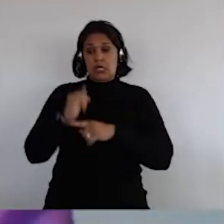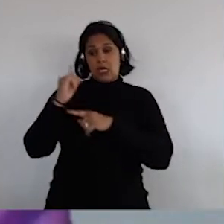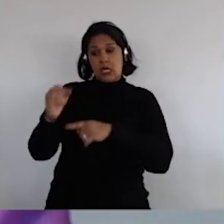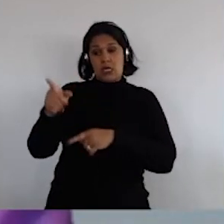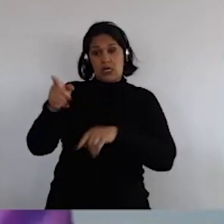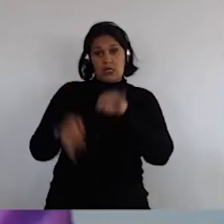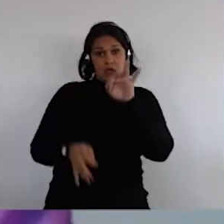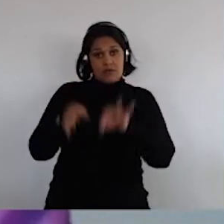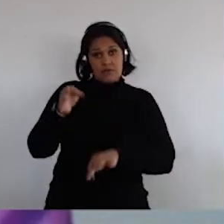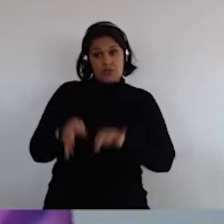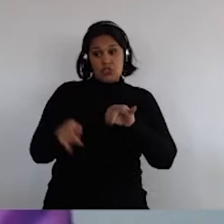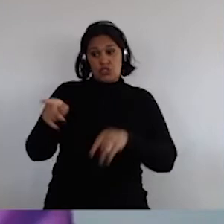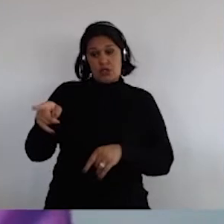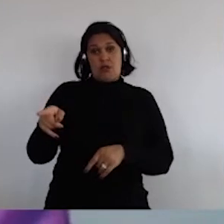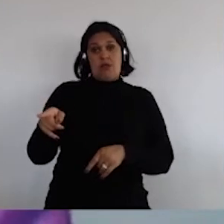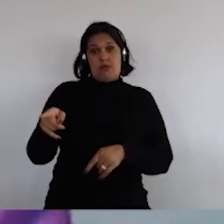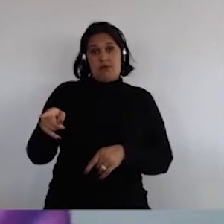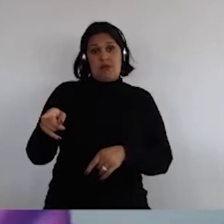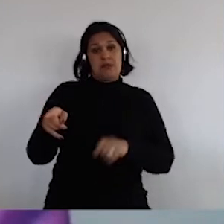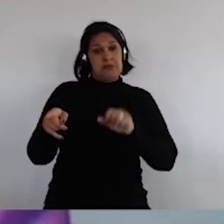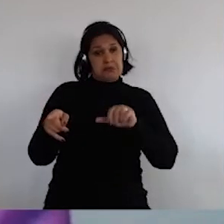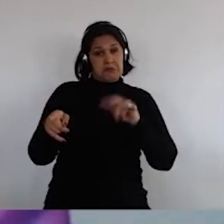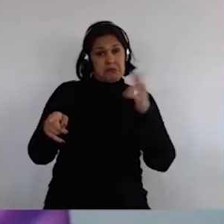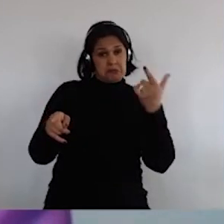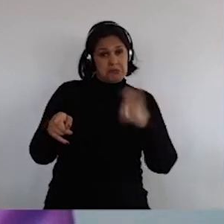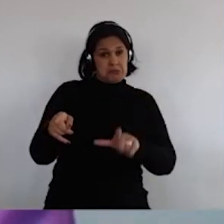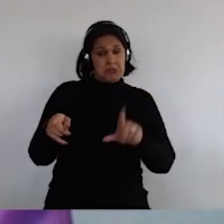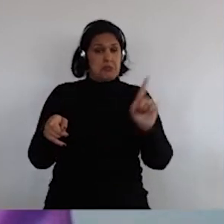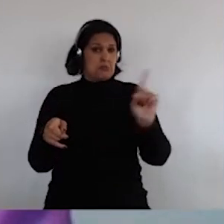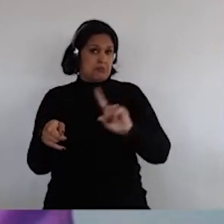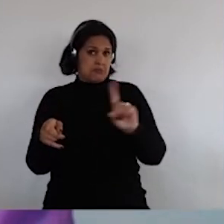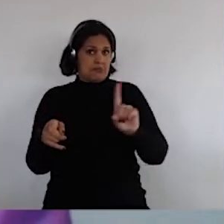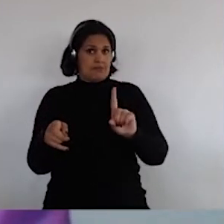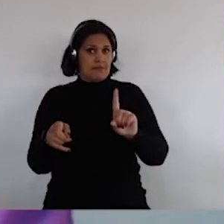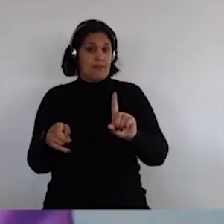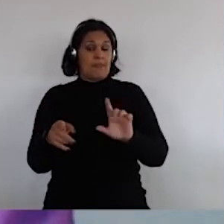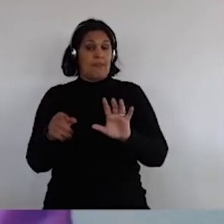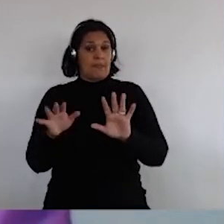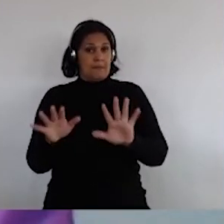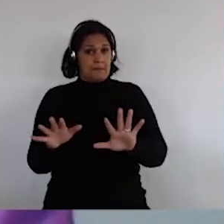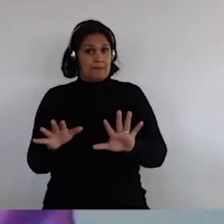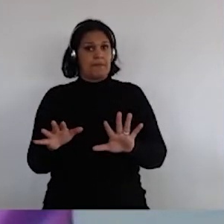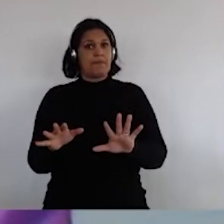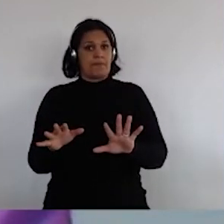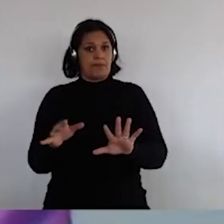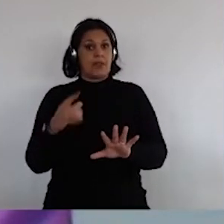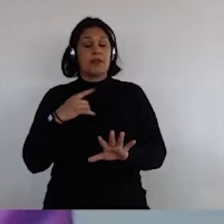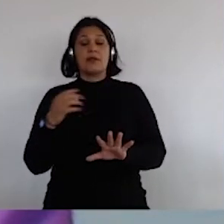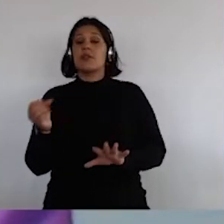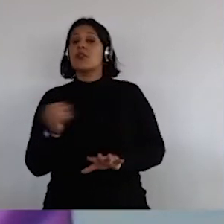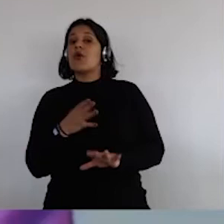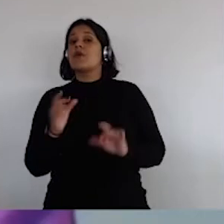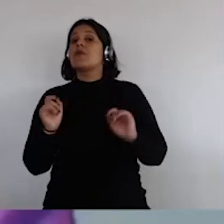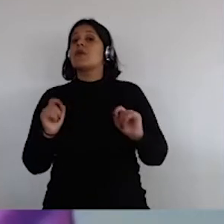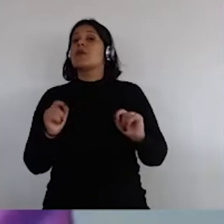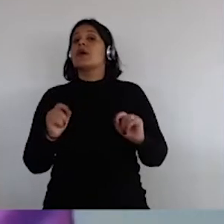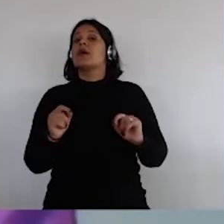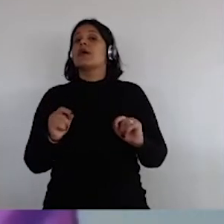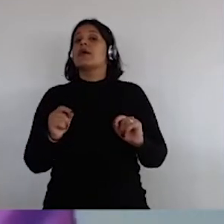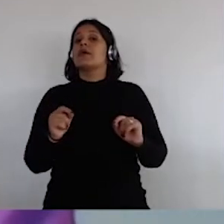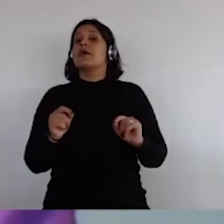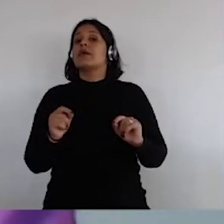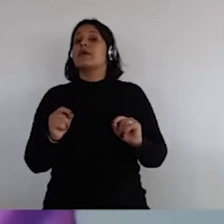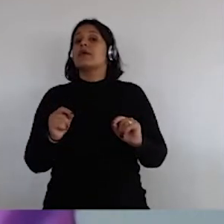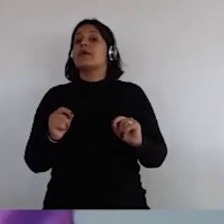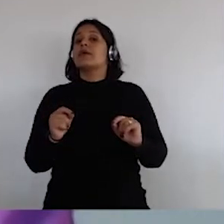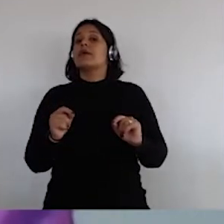competente a possibilidade da prática dos atos, mais uma medida inovadora do CNJ para, ao